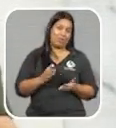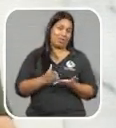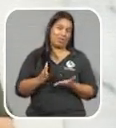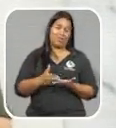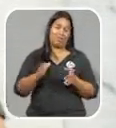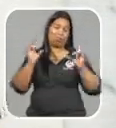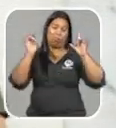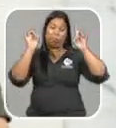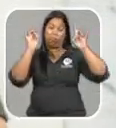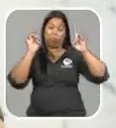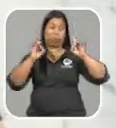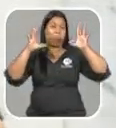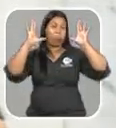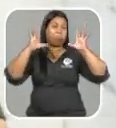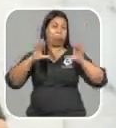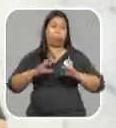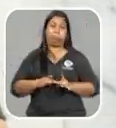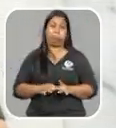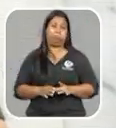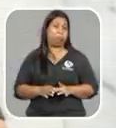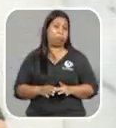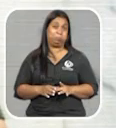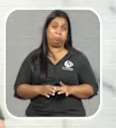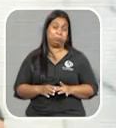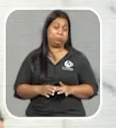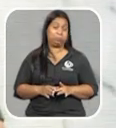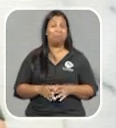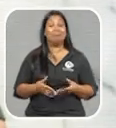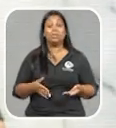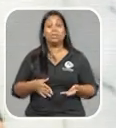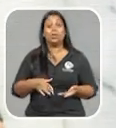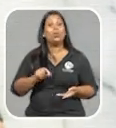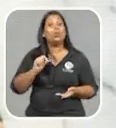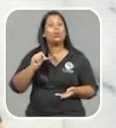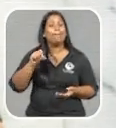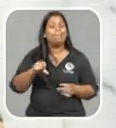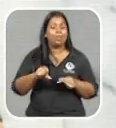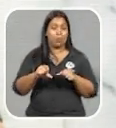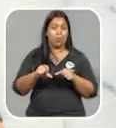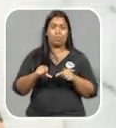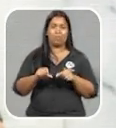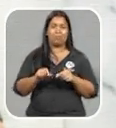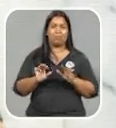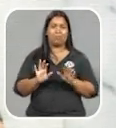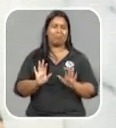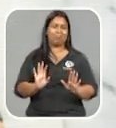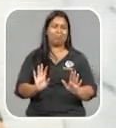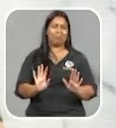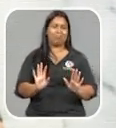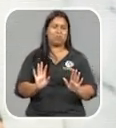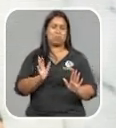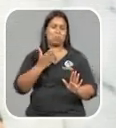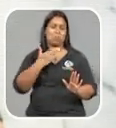E o pior, né? Que eu não gosto de fazer a discussão pessoal, mas nesse caso,